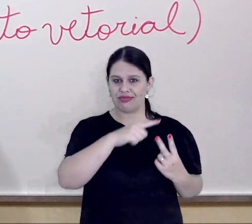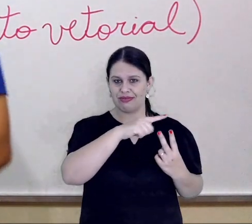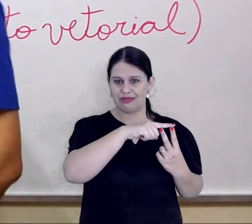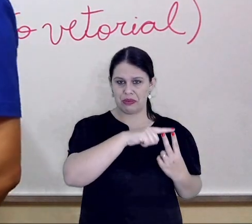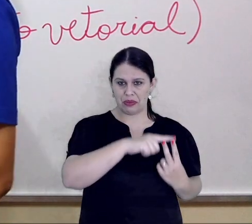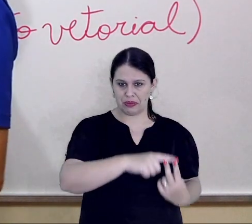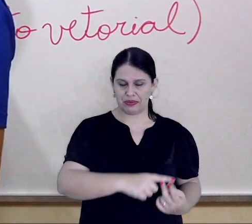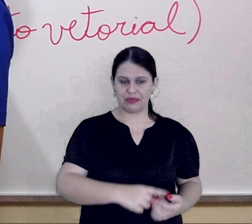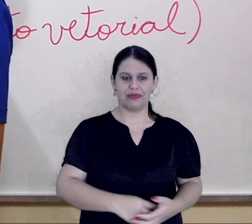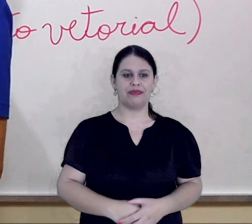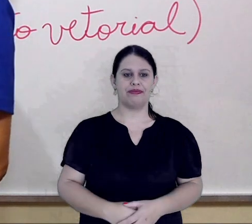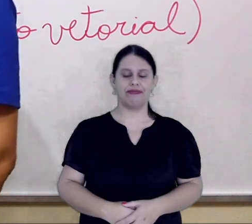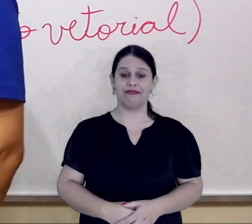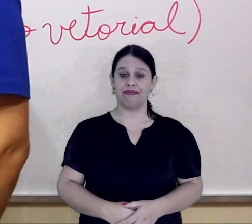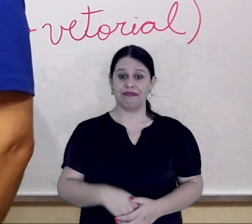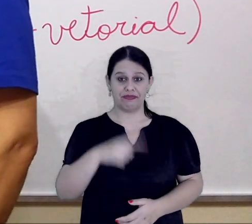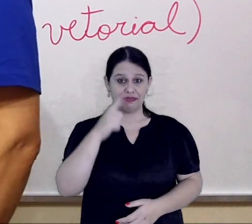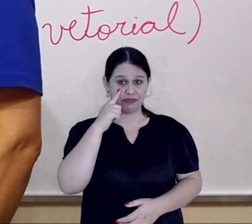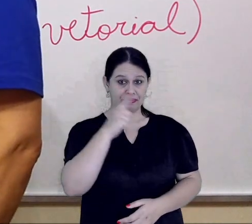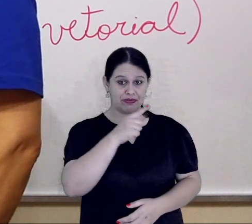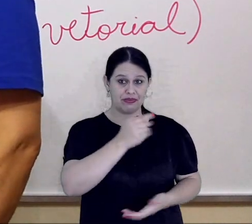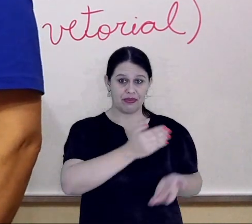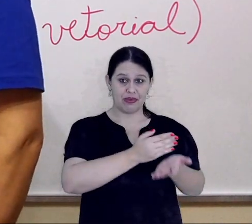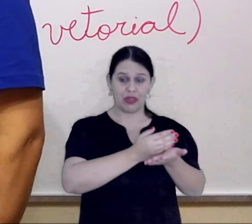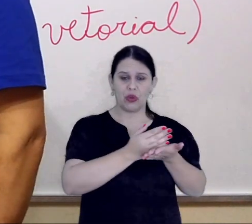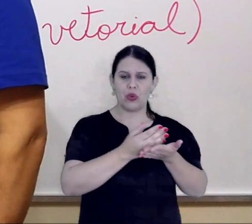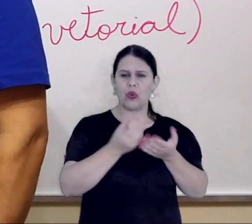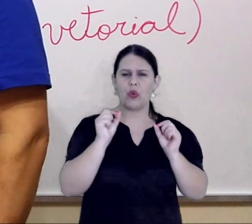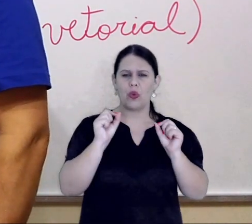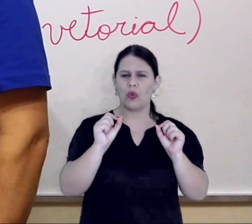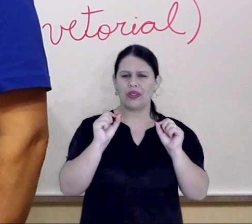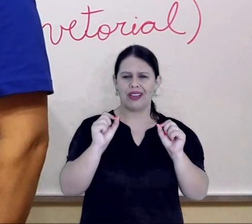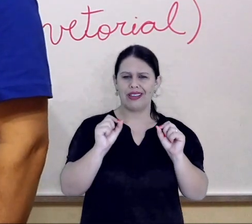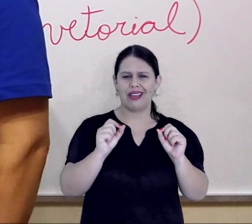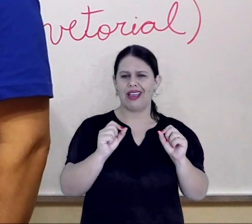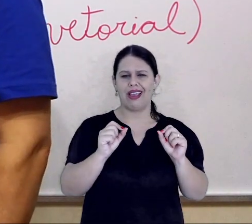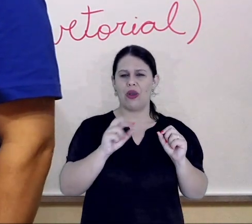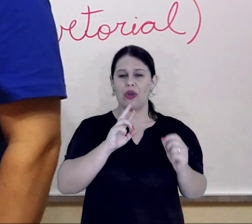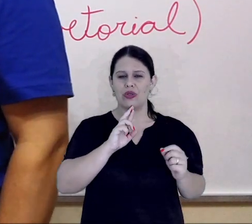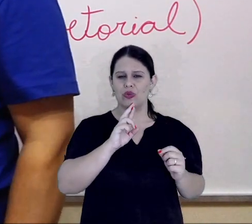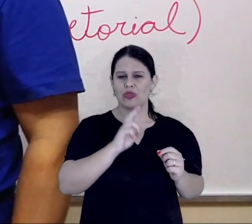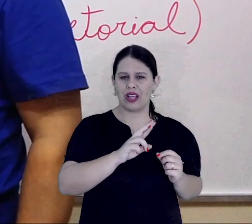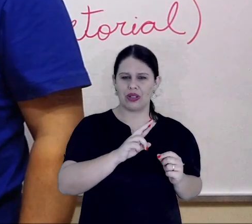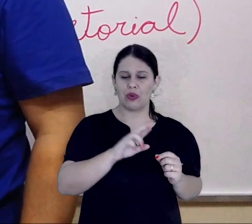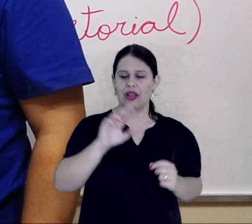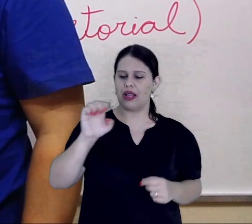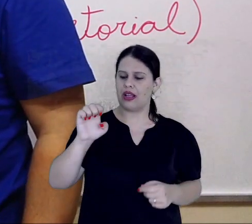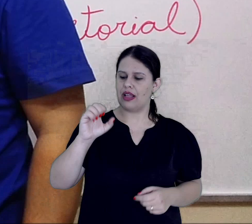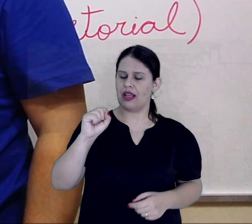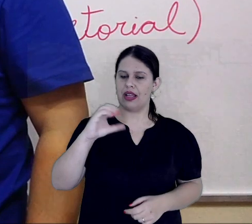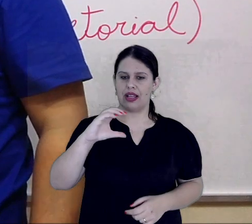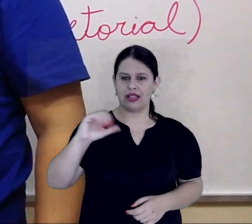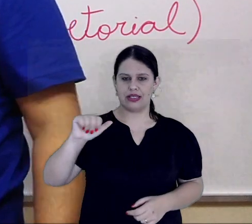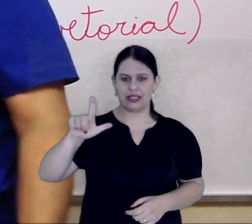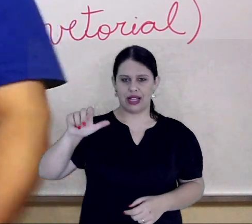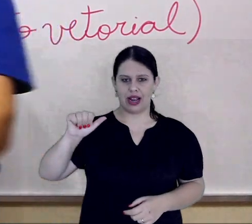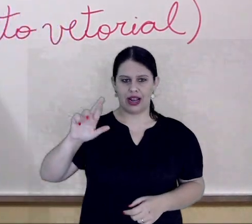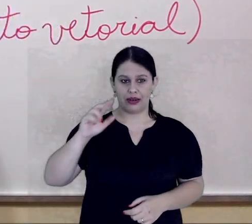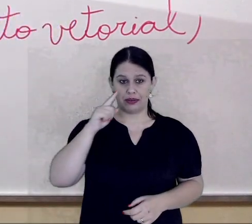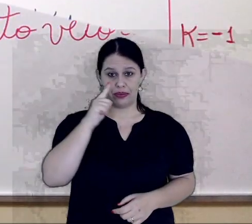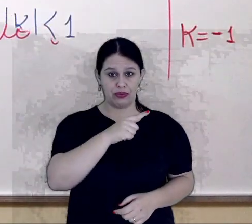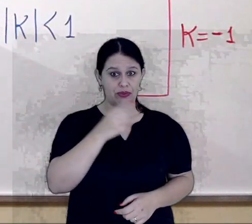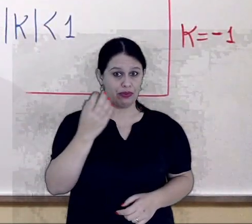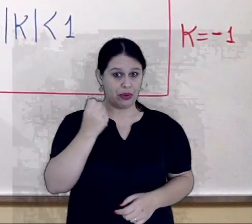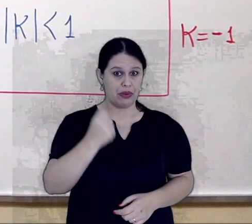Vamos começar dando uma olhadinha no que é o produto por escalar? Depois a gente vê esses outros 2 aqui. Legal? Vamos